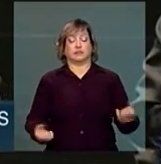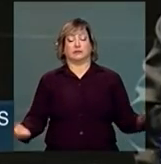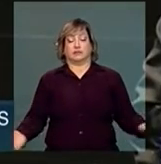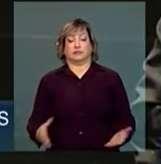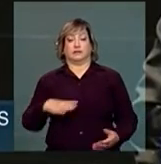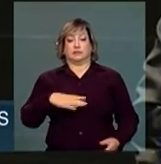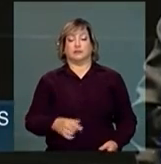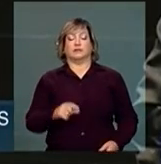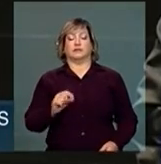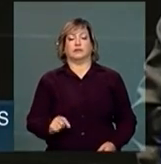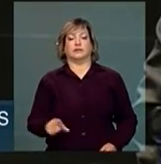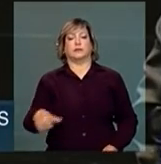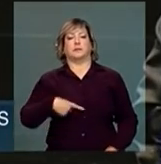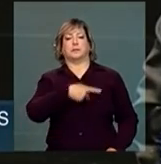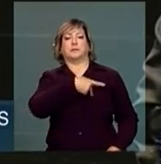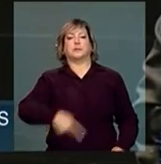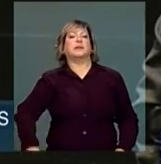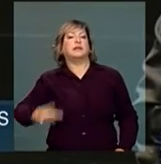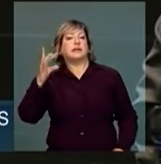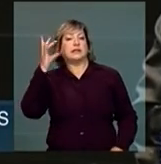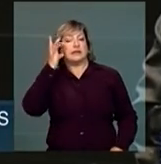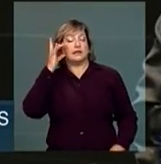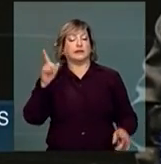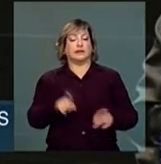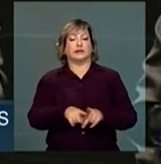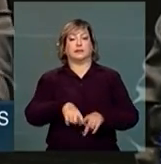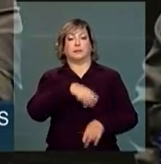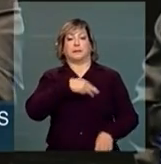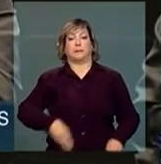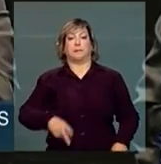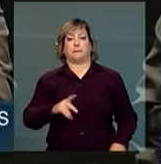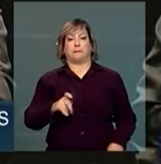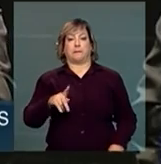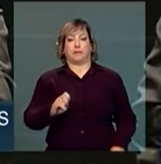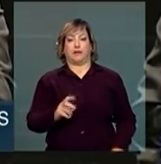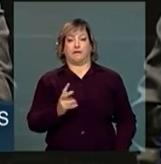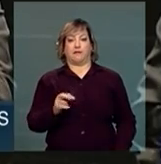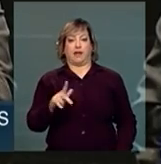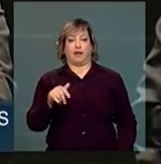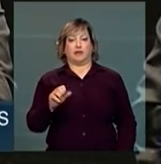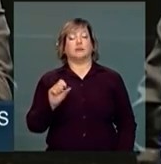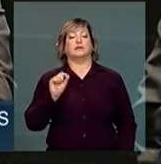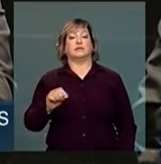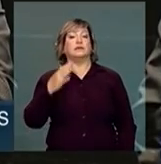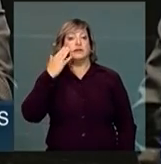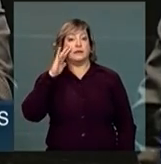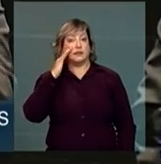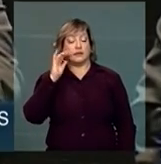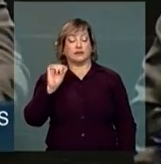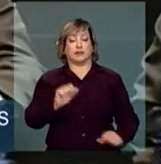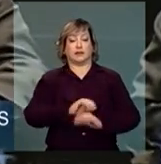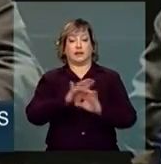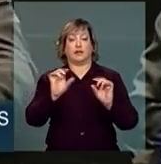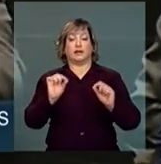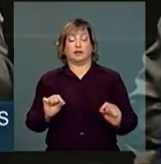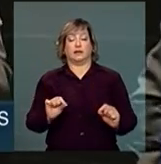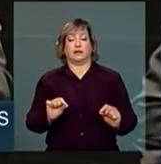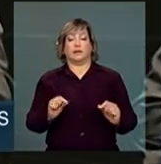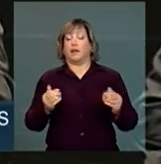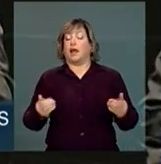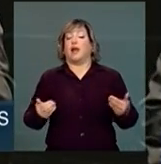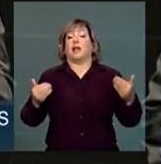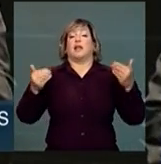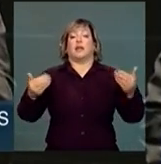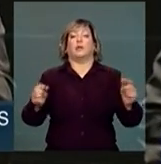esses propostos pela presidenta Dilma, pelo ministro Pepe Vargas, de ter uma visão para além do que é o